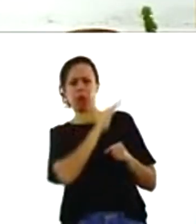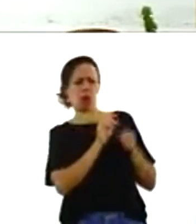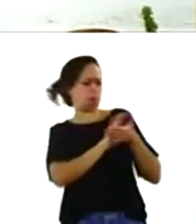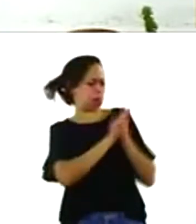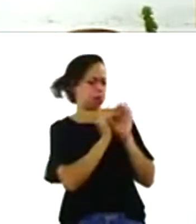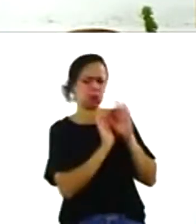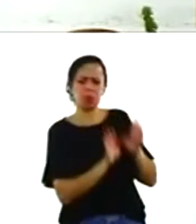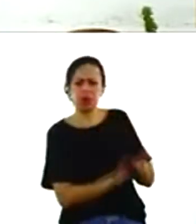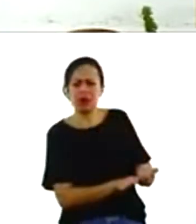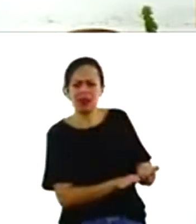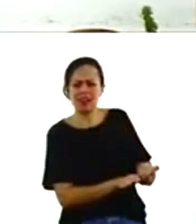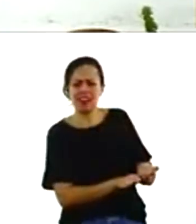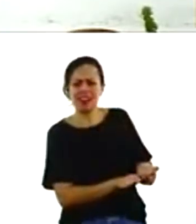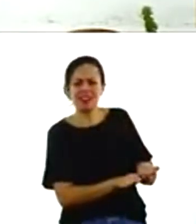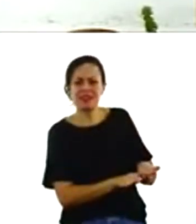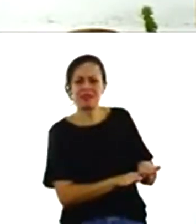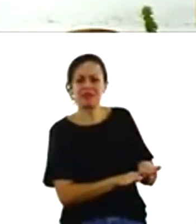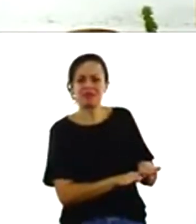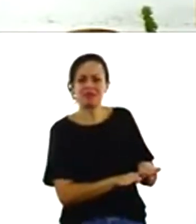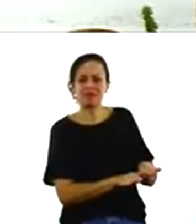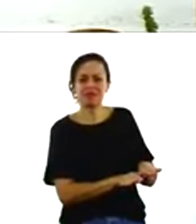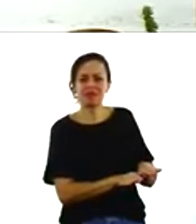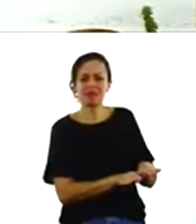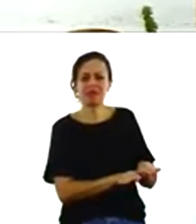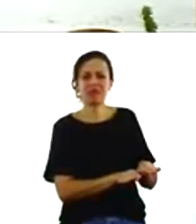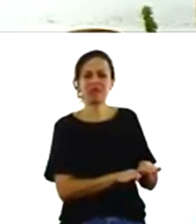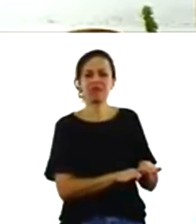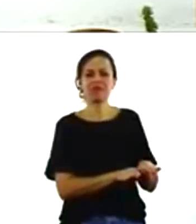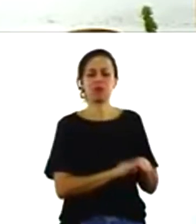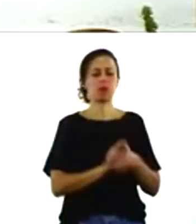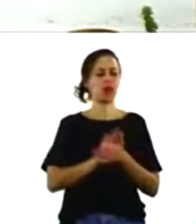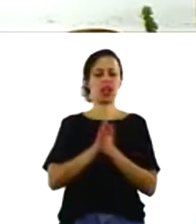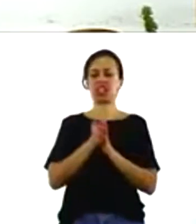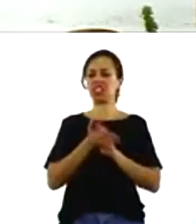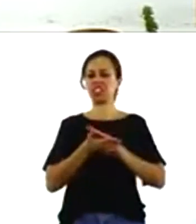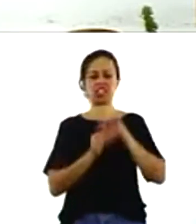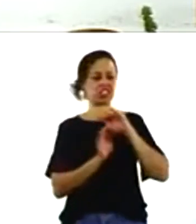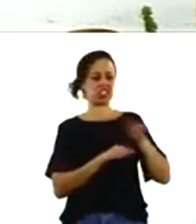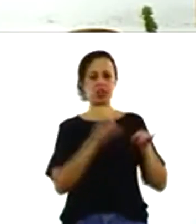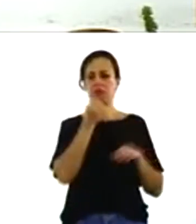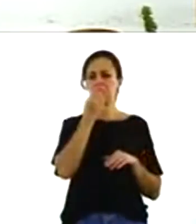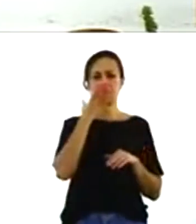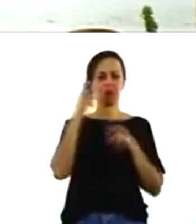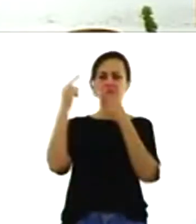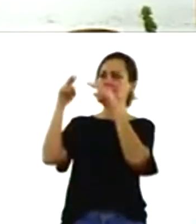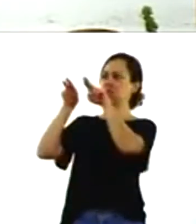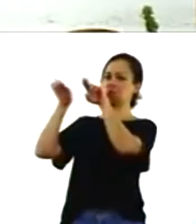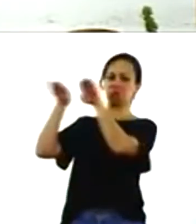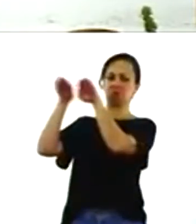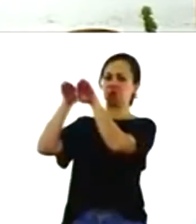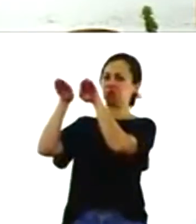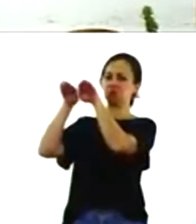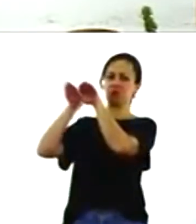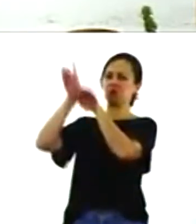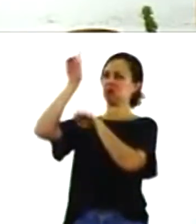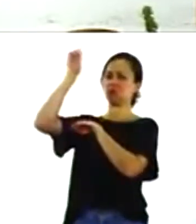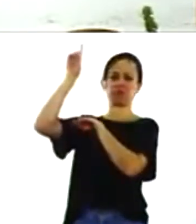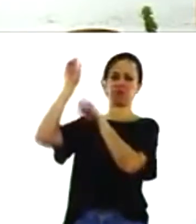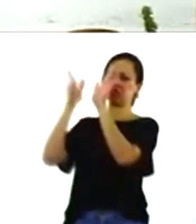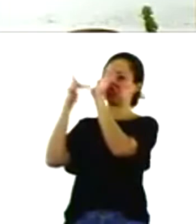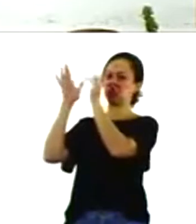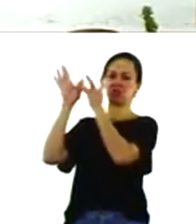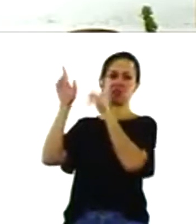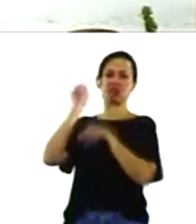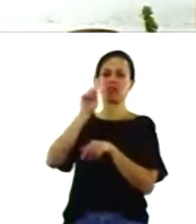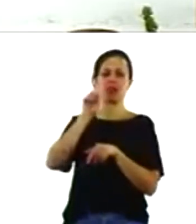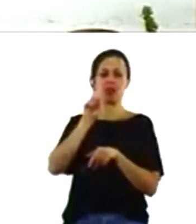assim, e de todo nome que se possa referir, não só no presente século, mas também